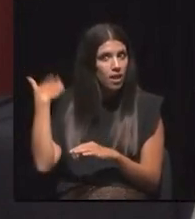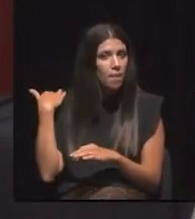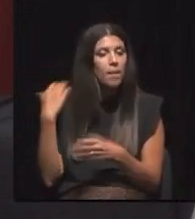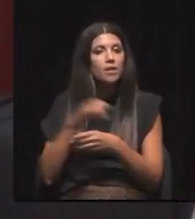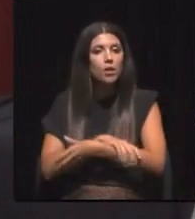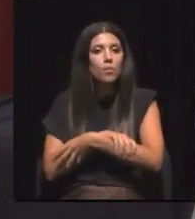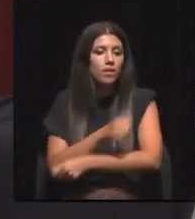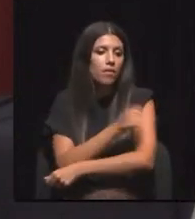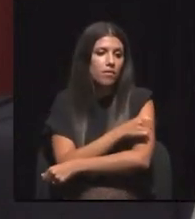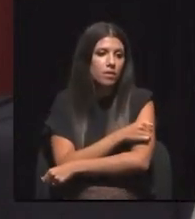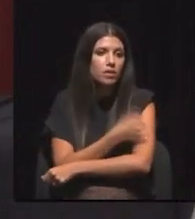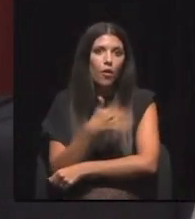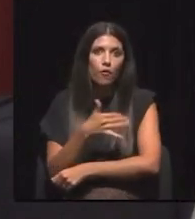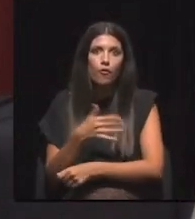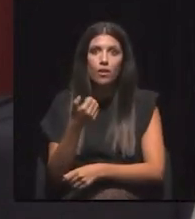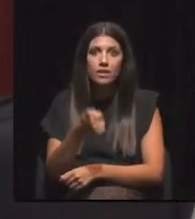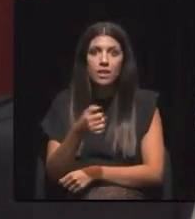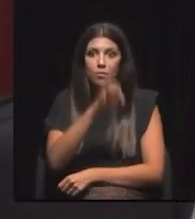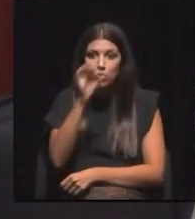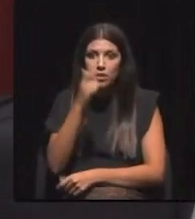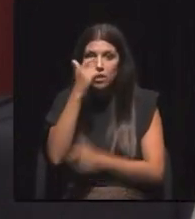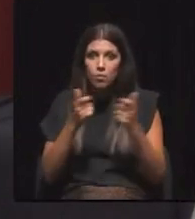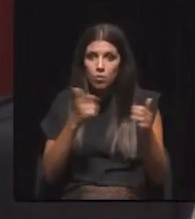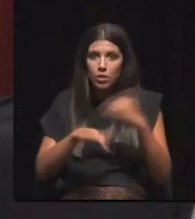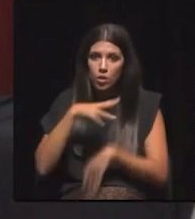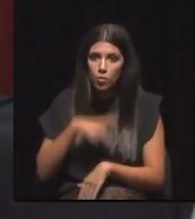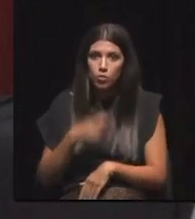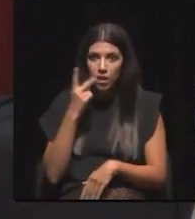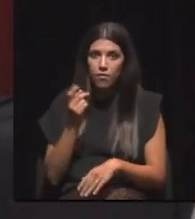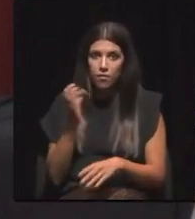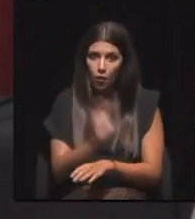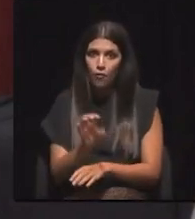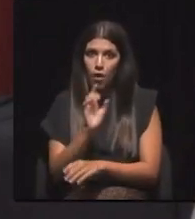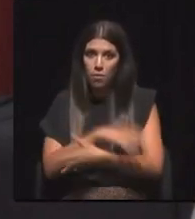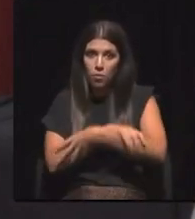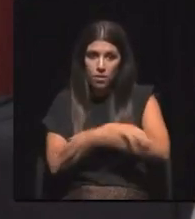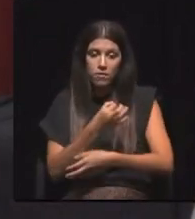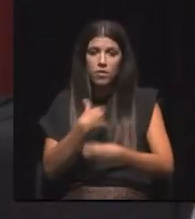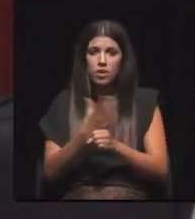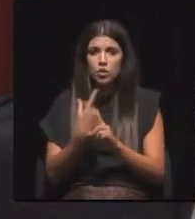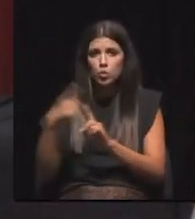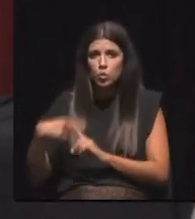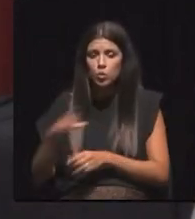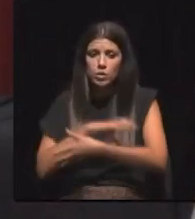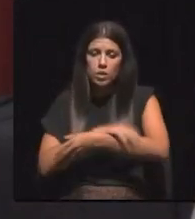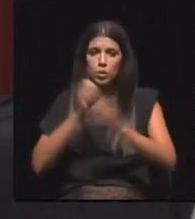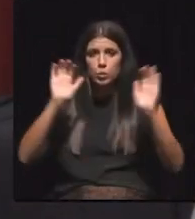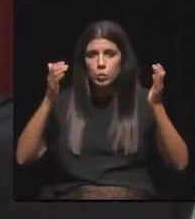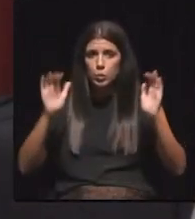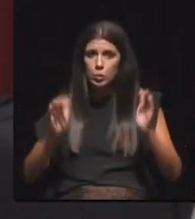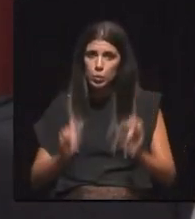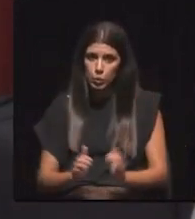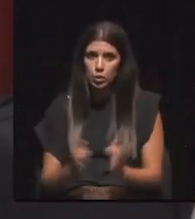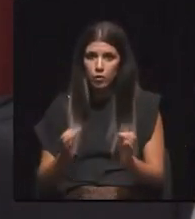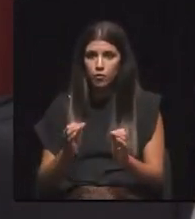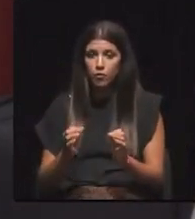as cooperativas de habitação chegaram a albergar 5% da população em Portugal. Mas por vários fatores, o setor cooperativo foi perdendo a relevância que teve